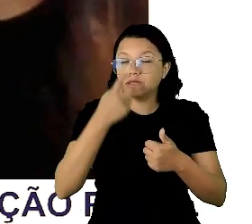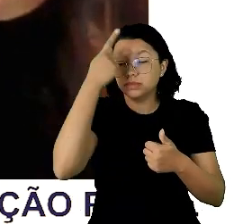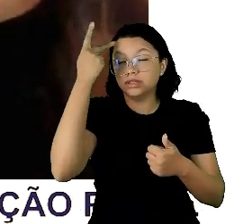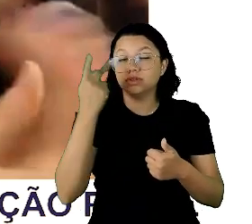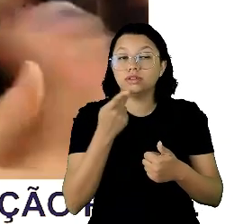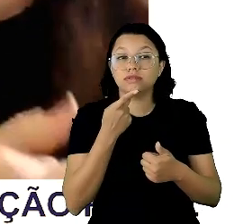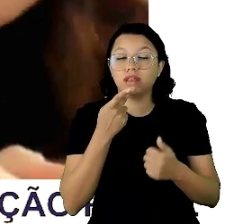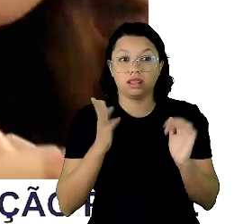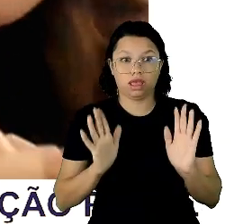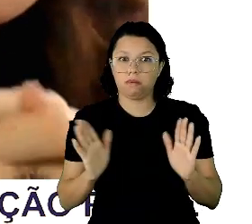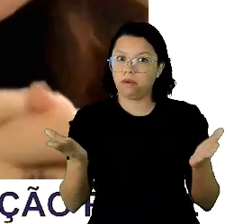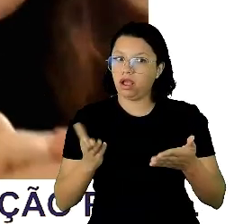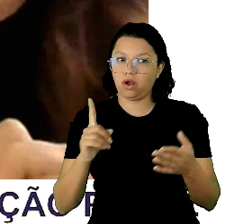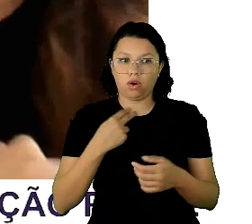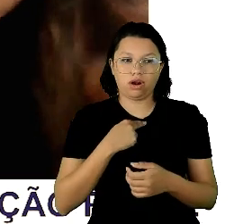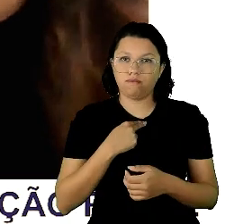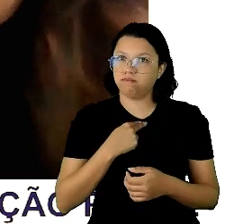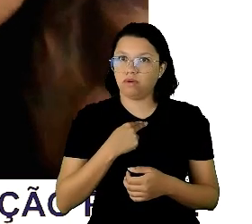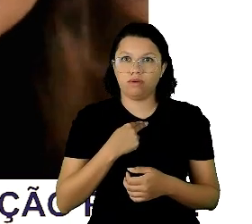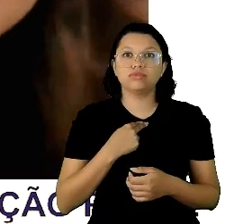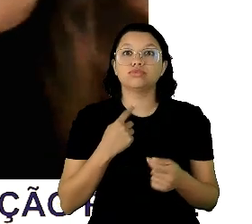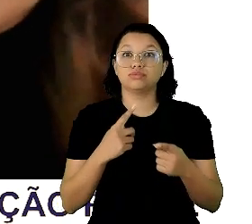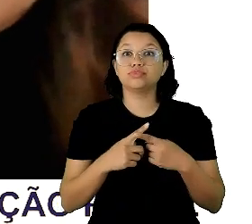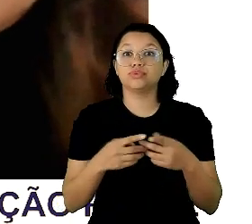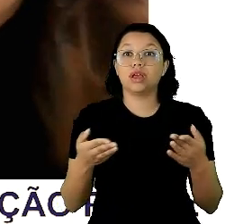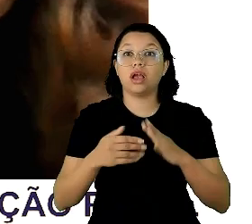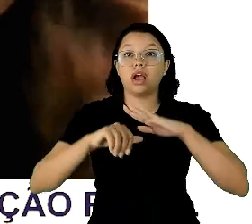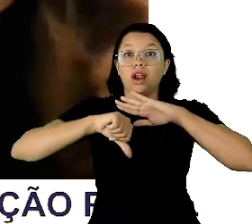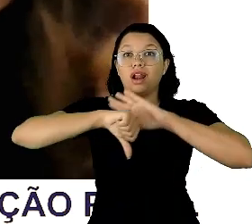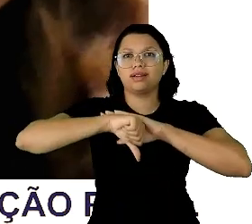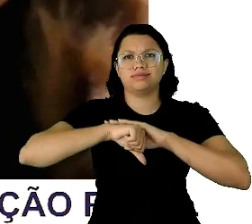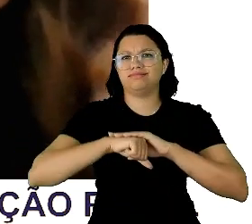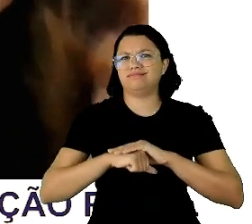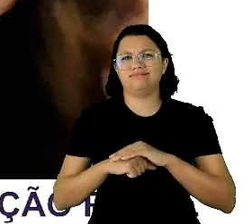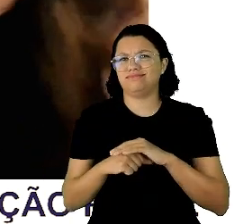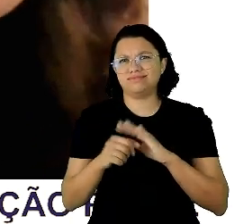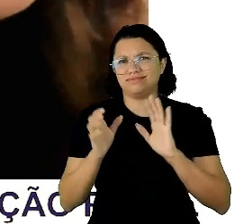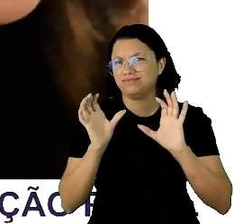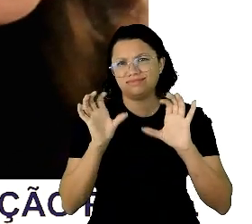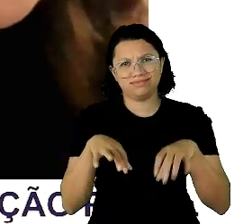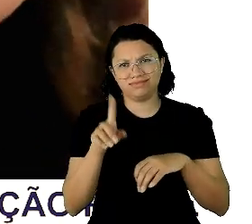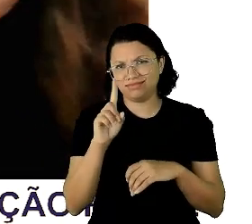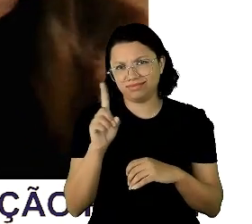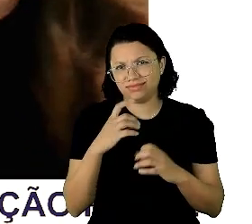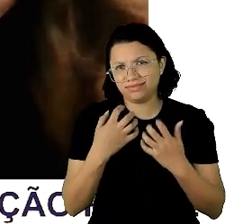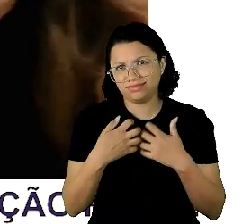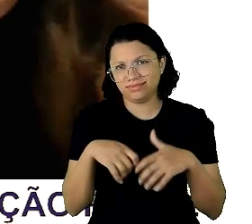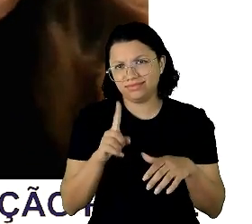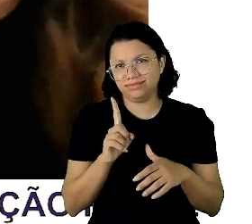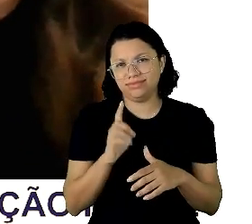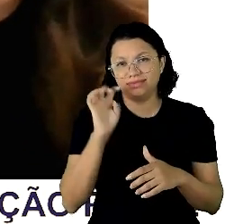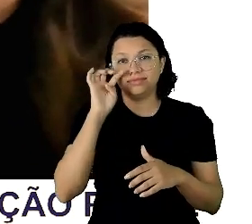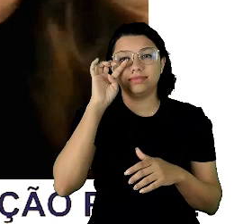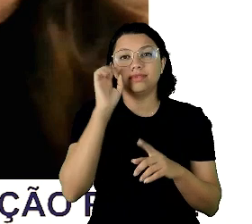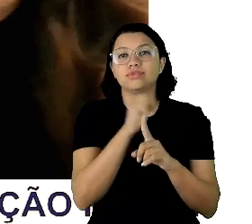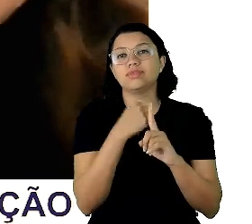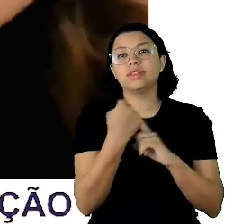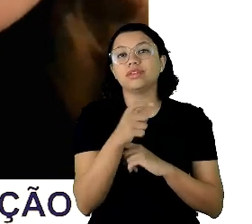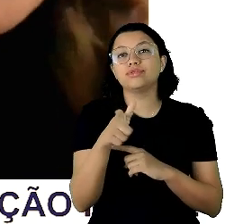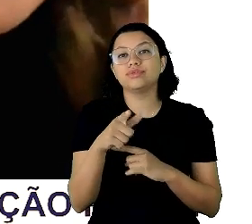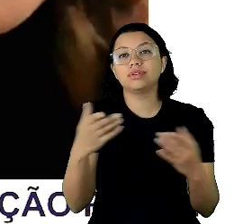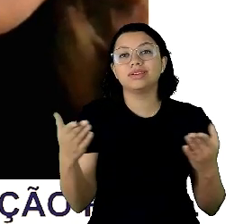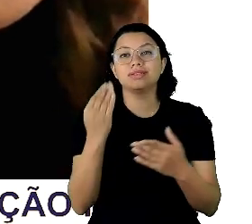porque agora é crime. Só que não é assim que funciona, né? A sociedade não tem esse